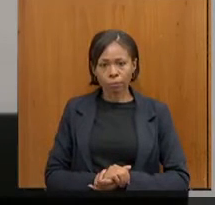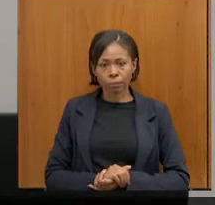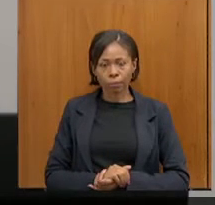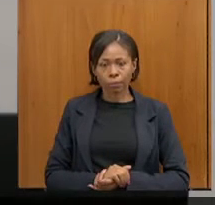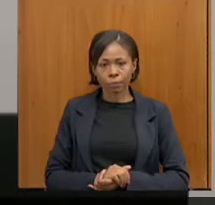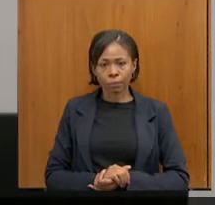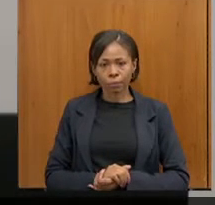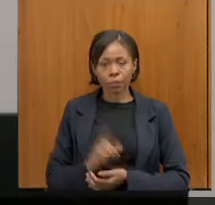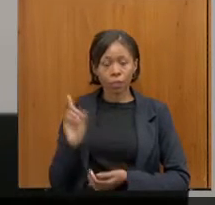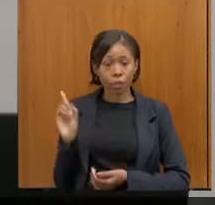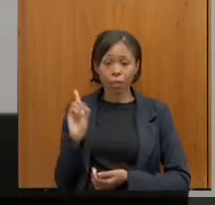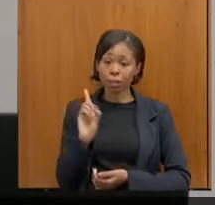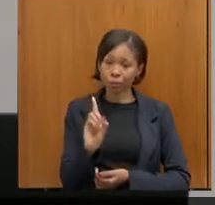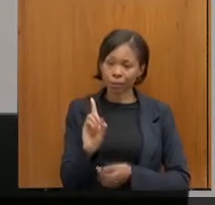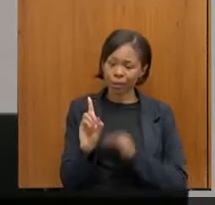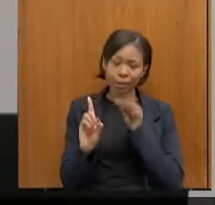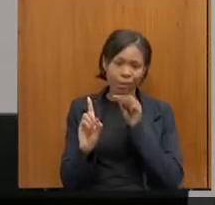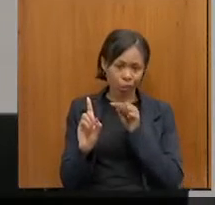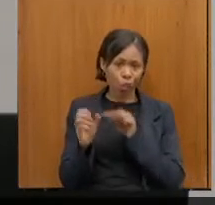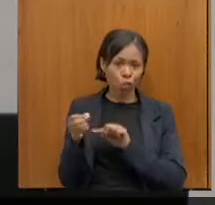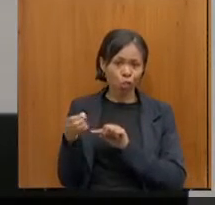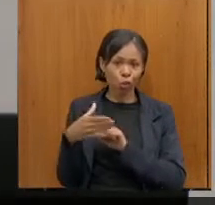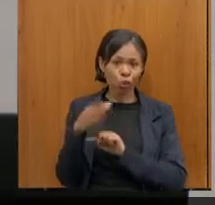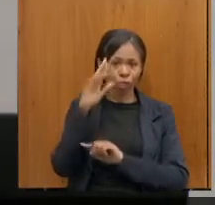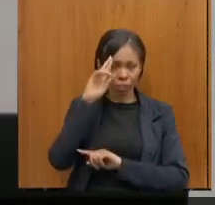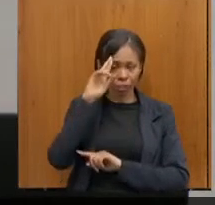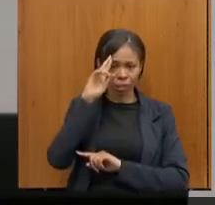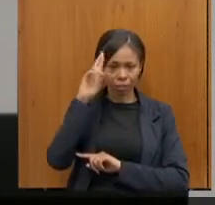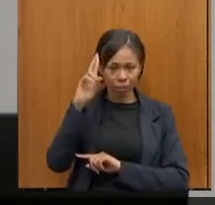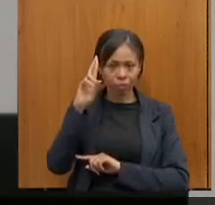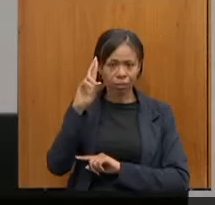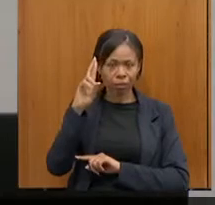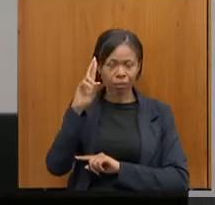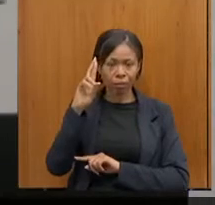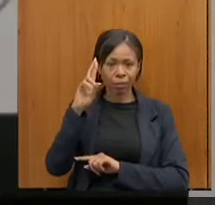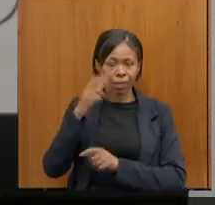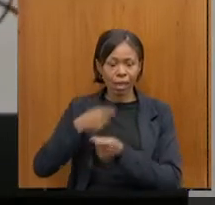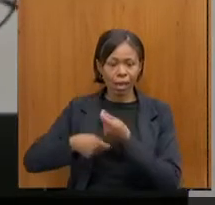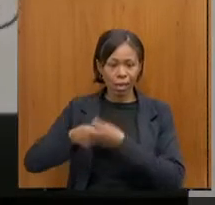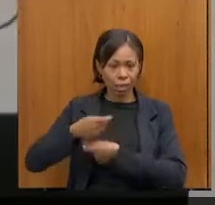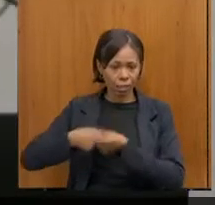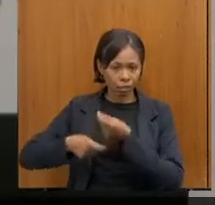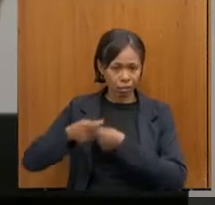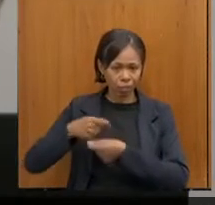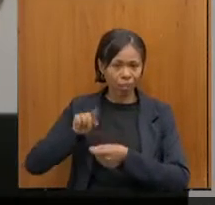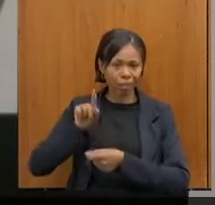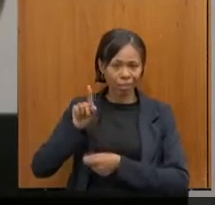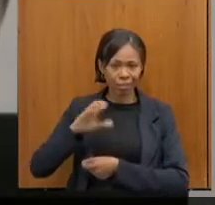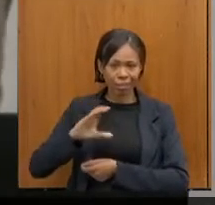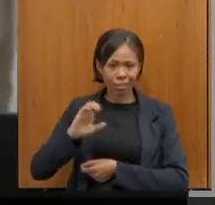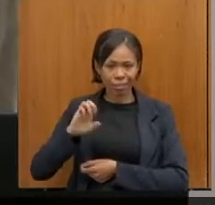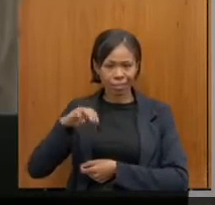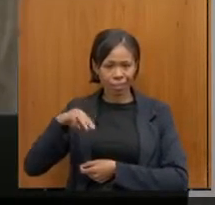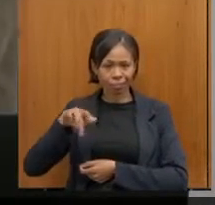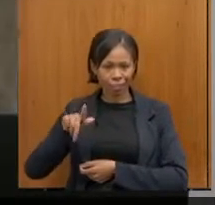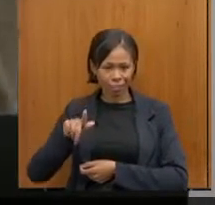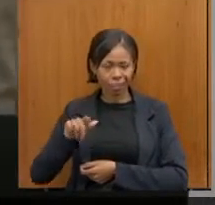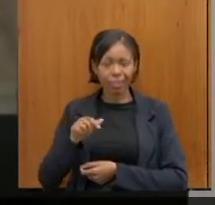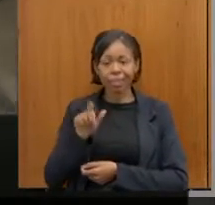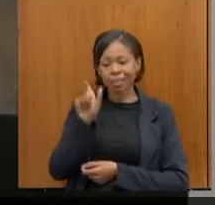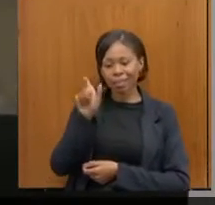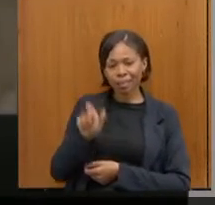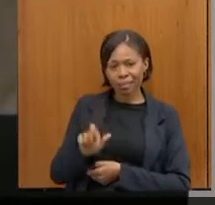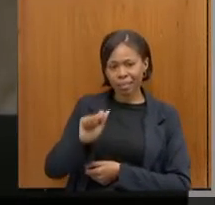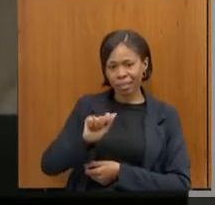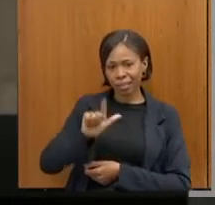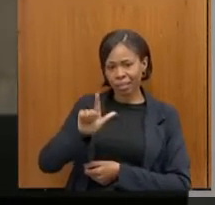presença do novo diretor de relações institucionais da Cemig Alexandre Ramos Alexandre Ramos que